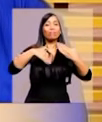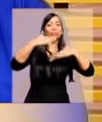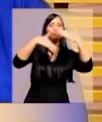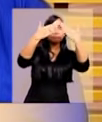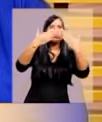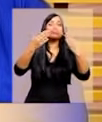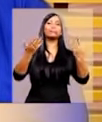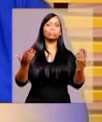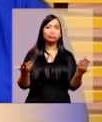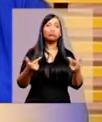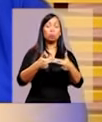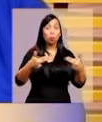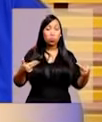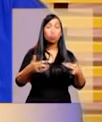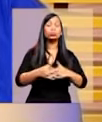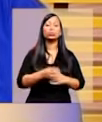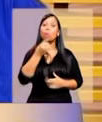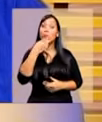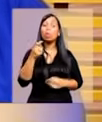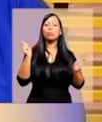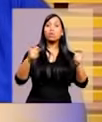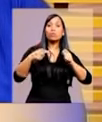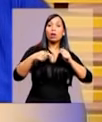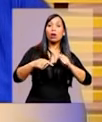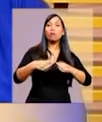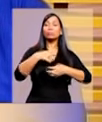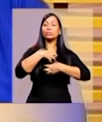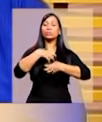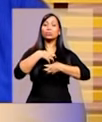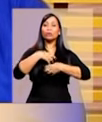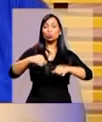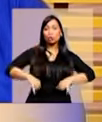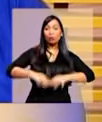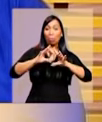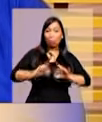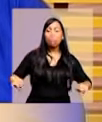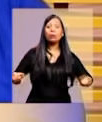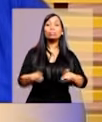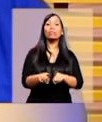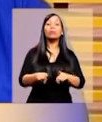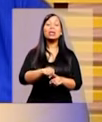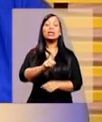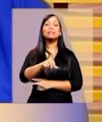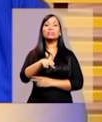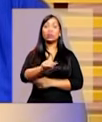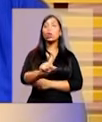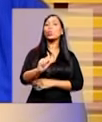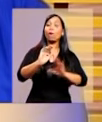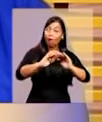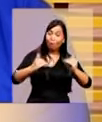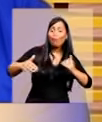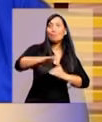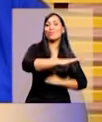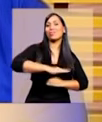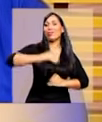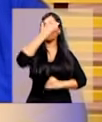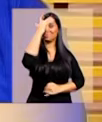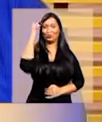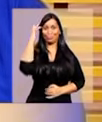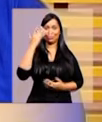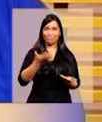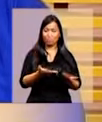esse desenvolvimento, esse desabrochar de meios hábeis para levar à cessação do sofrimento. E a Sangha. A Sangha é a comunidade